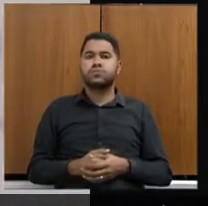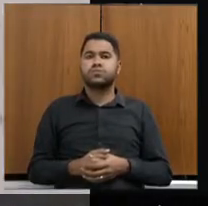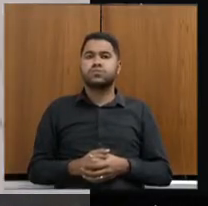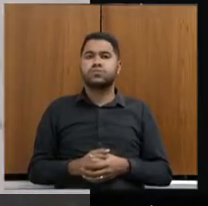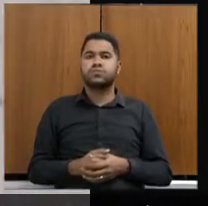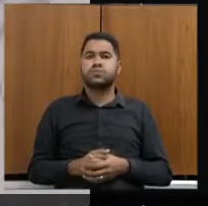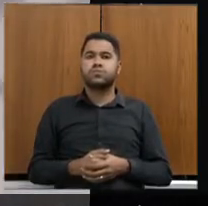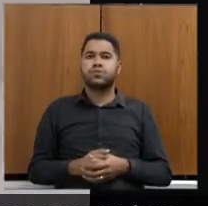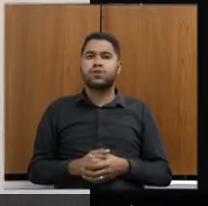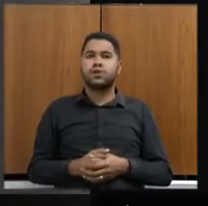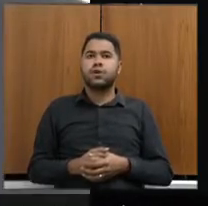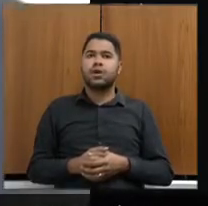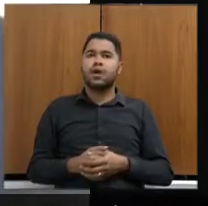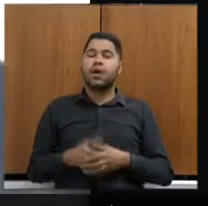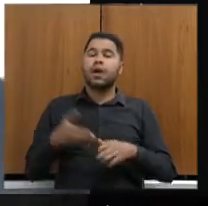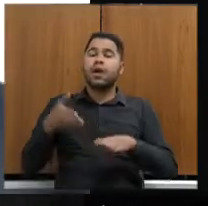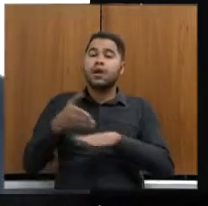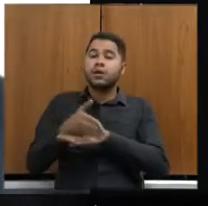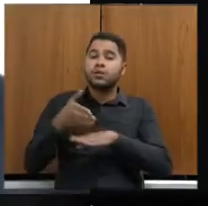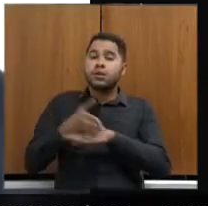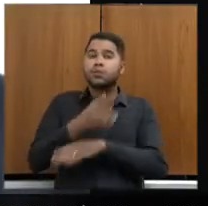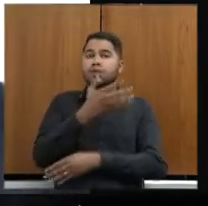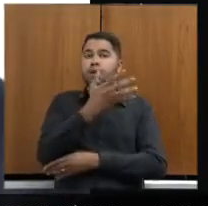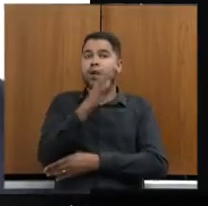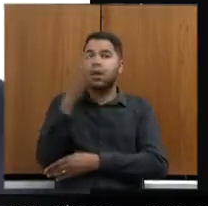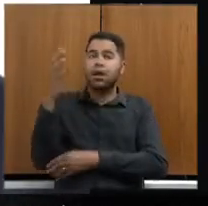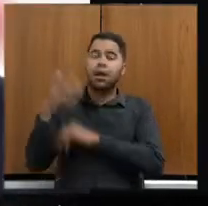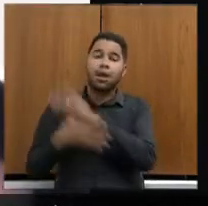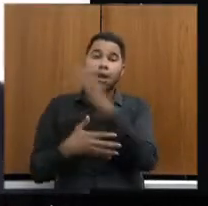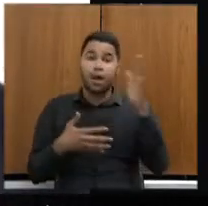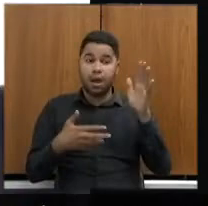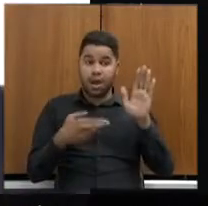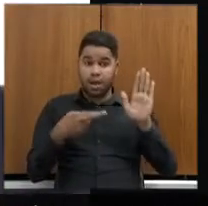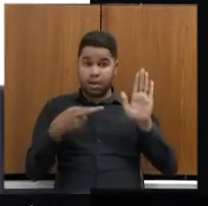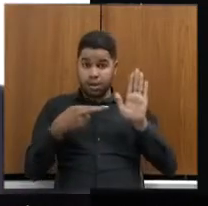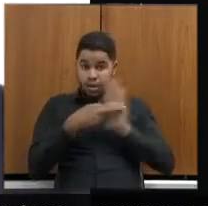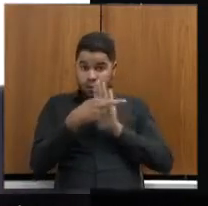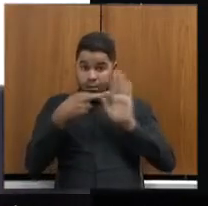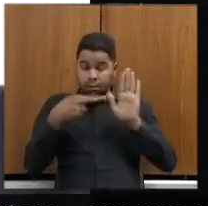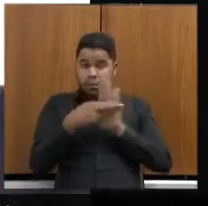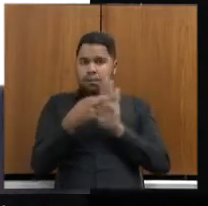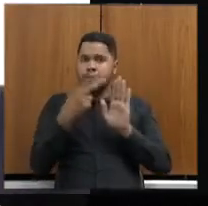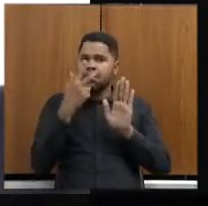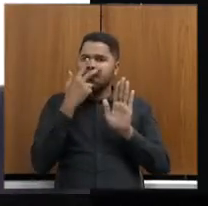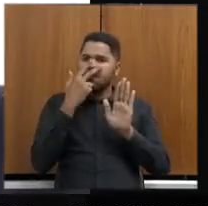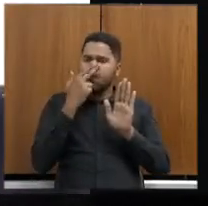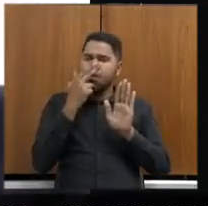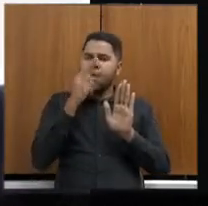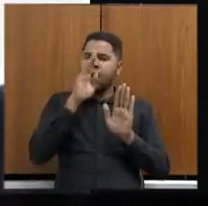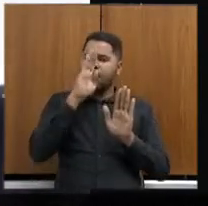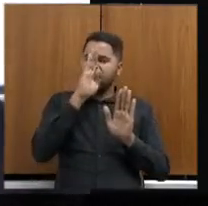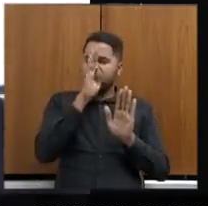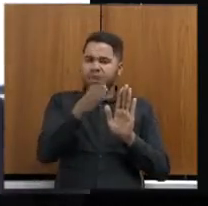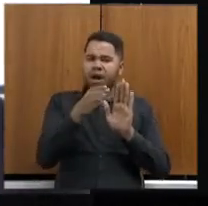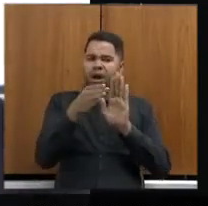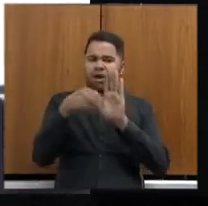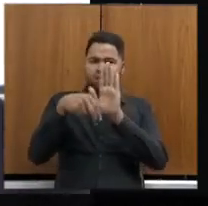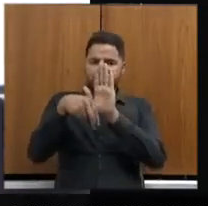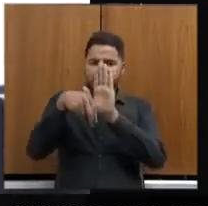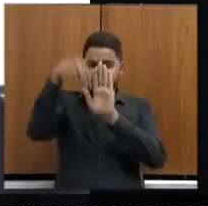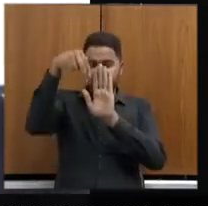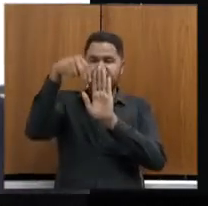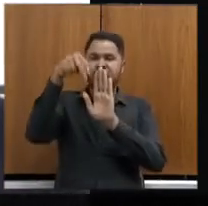as intervenções ambientais essa solução Tales era Parece que foi direcionada com o norte de Minas